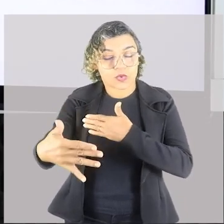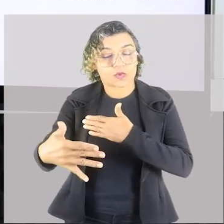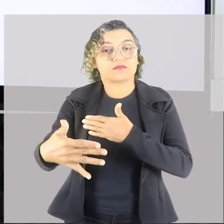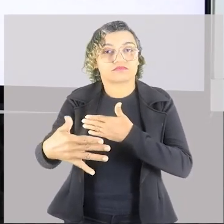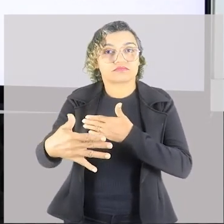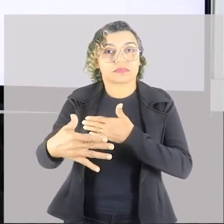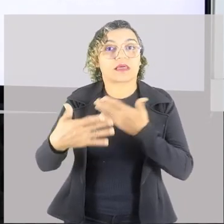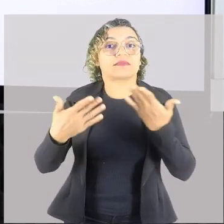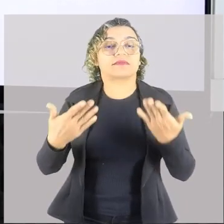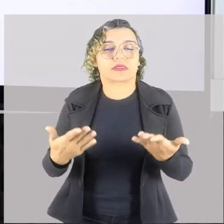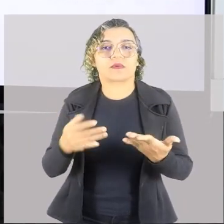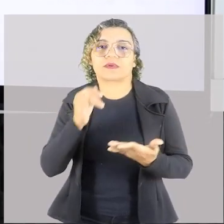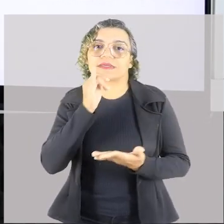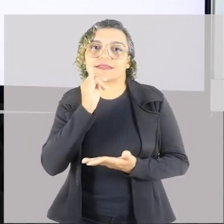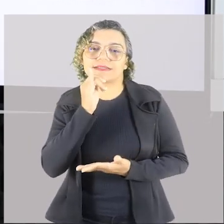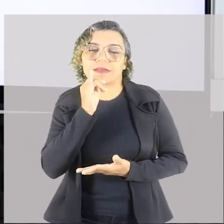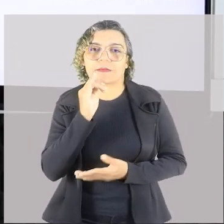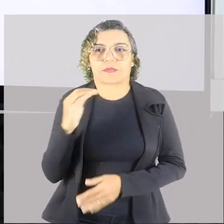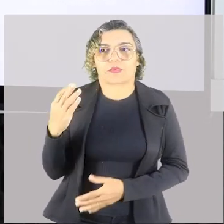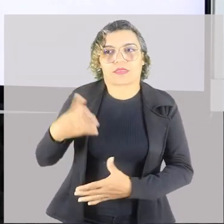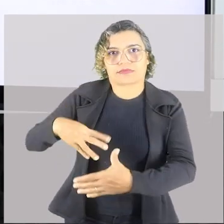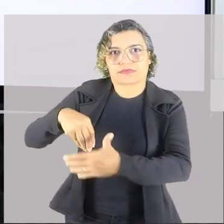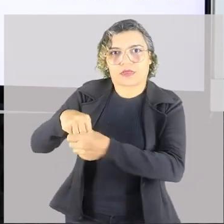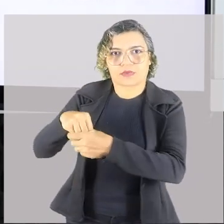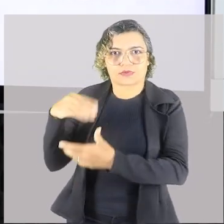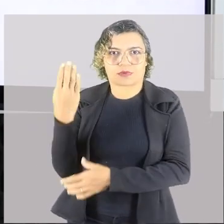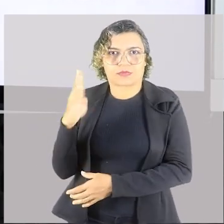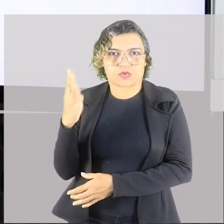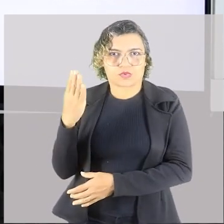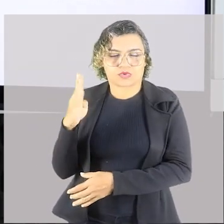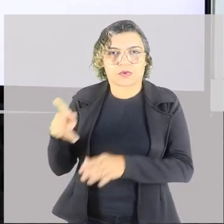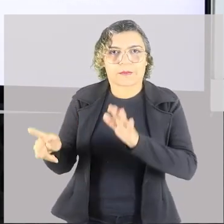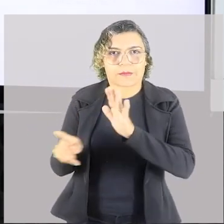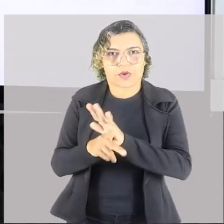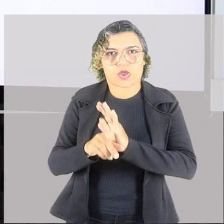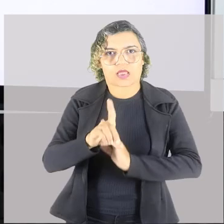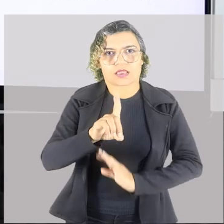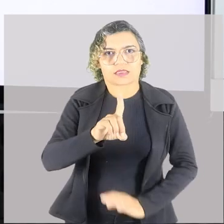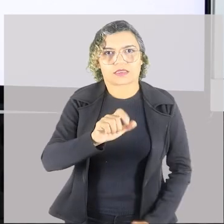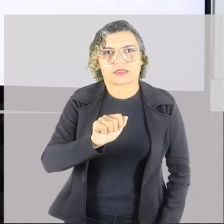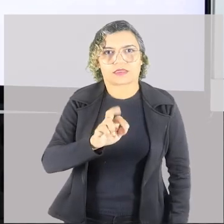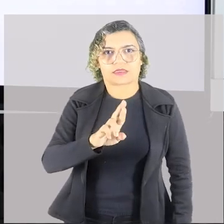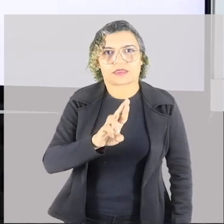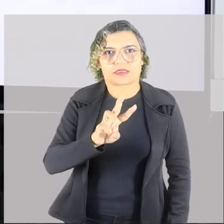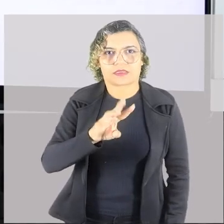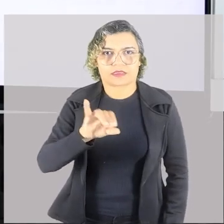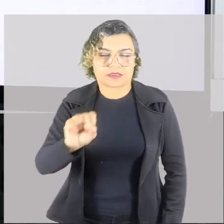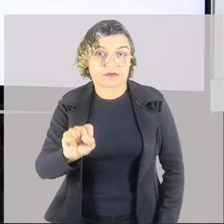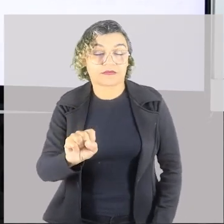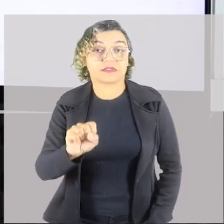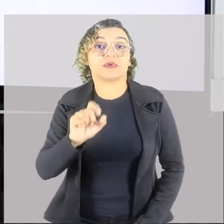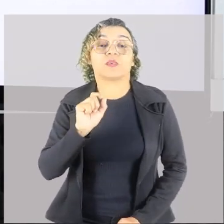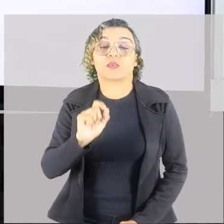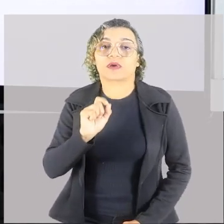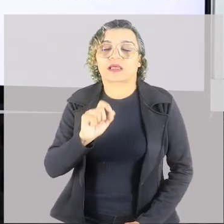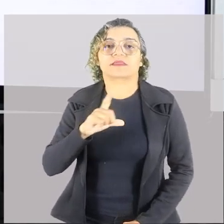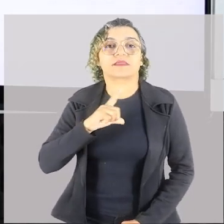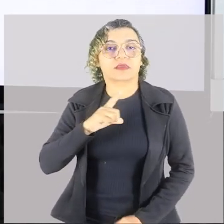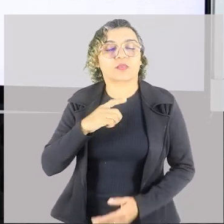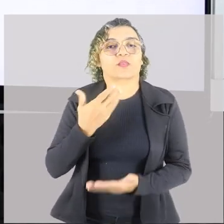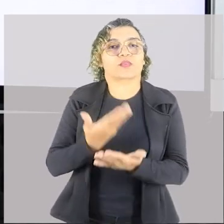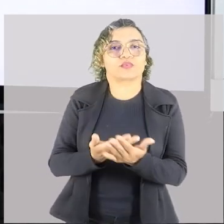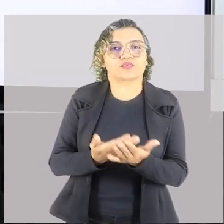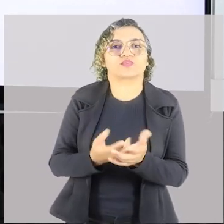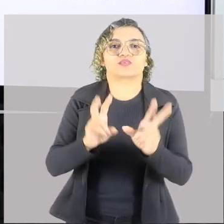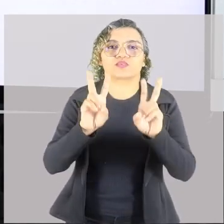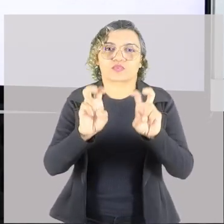mesma concepção que existe na biologia, que vem do darwinismo, ela é utilizada também no estudo sobre a sociedade,